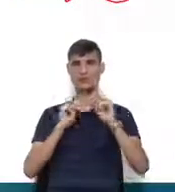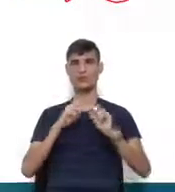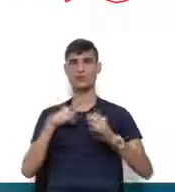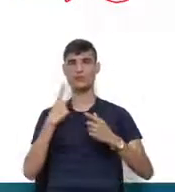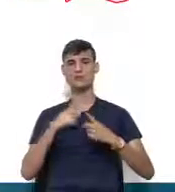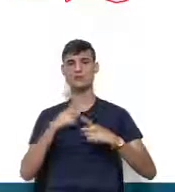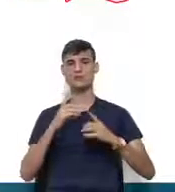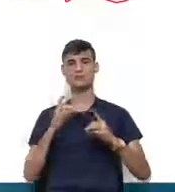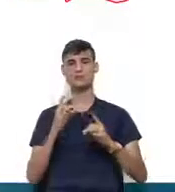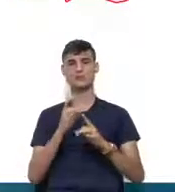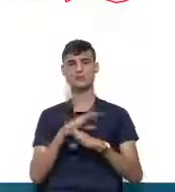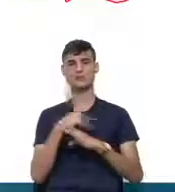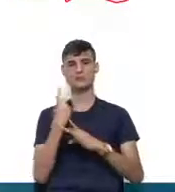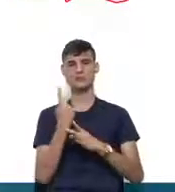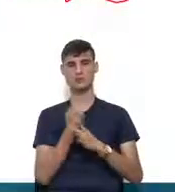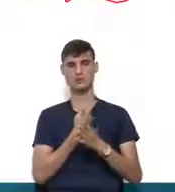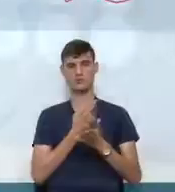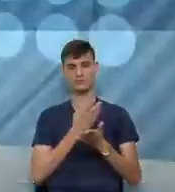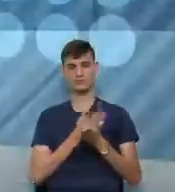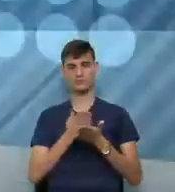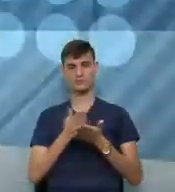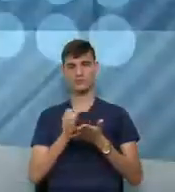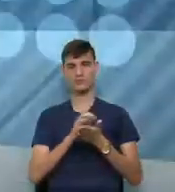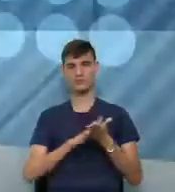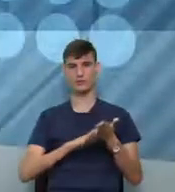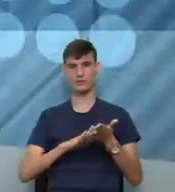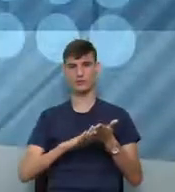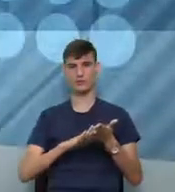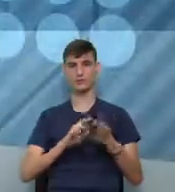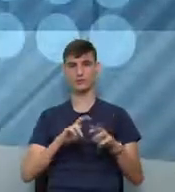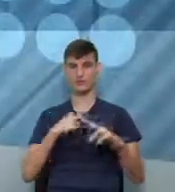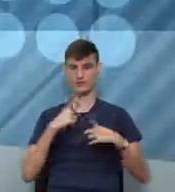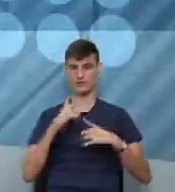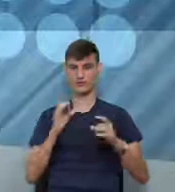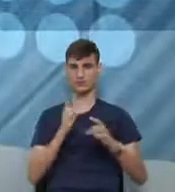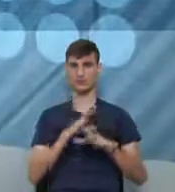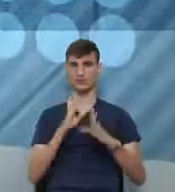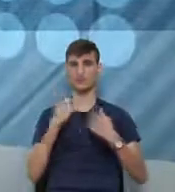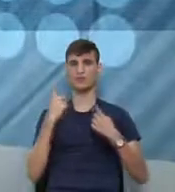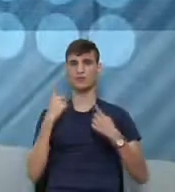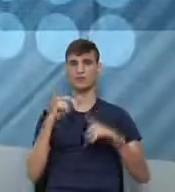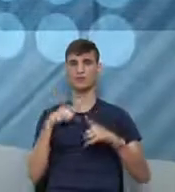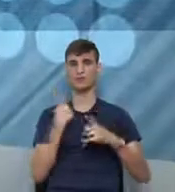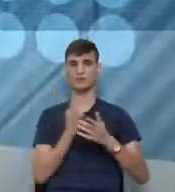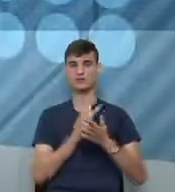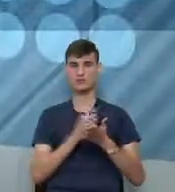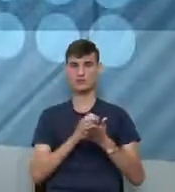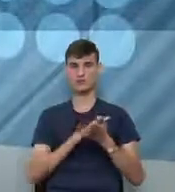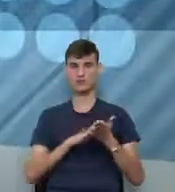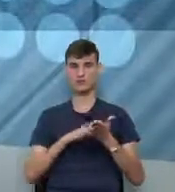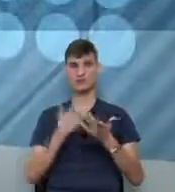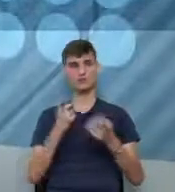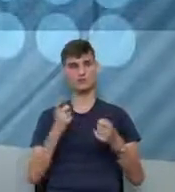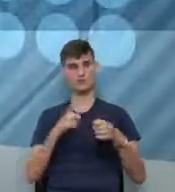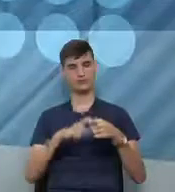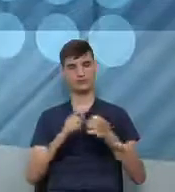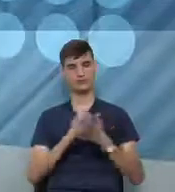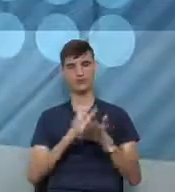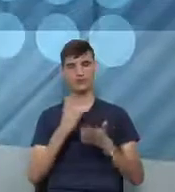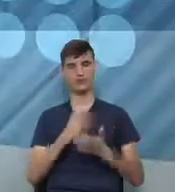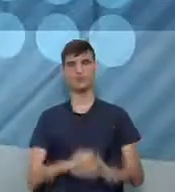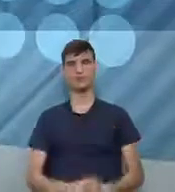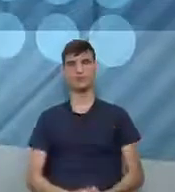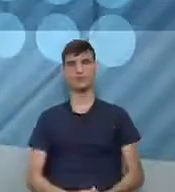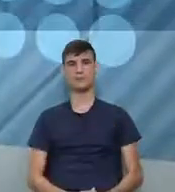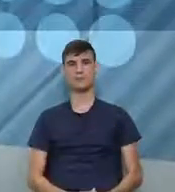precisávamos resolver na nossa situação problema. Então, nós estamos chegando ao fim de mais uma situação e eu já venho com a